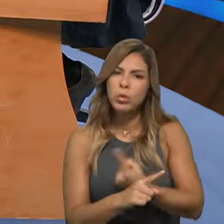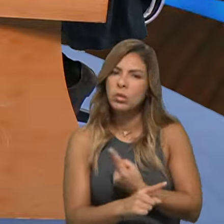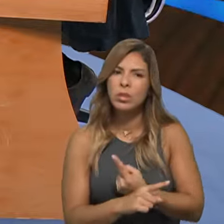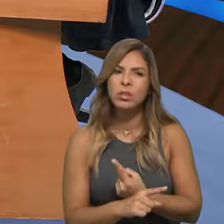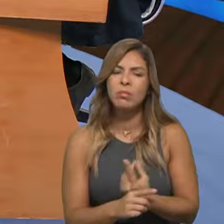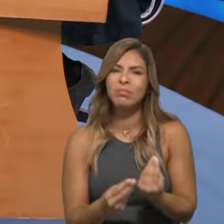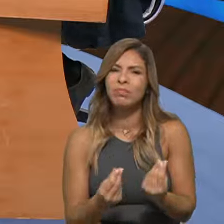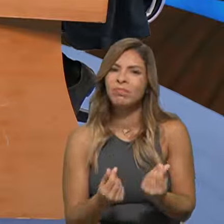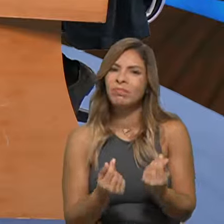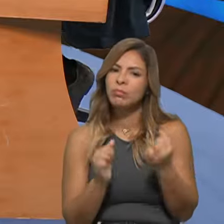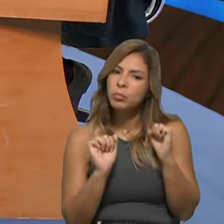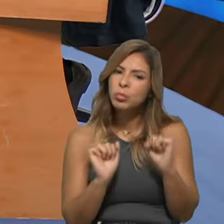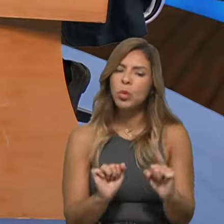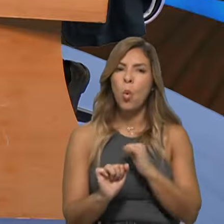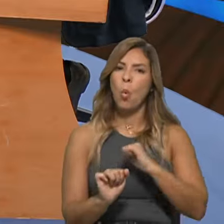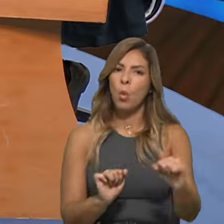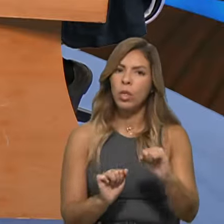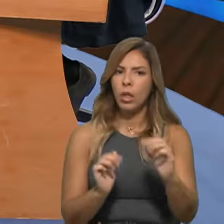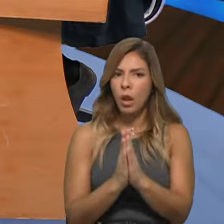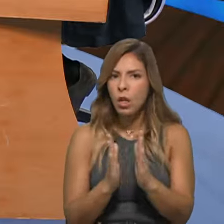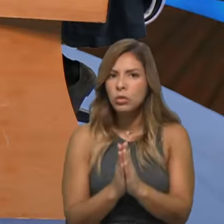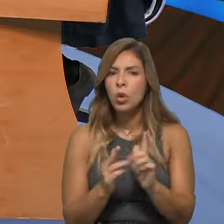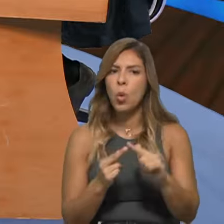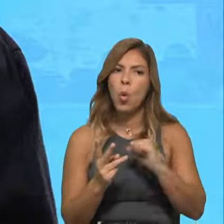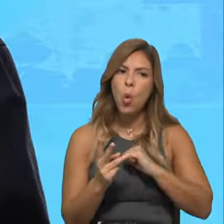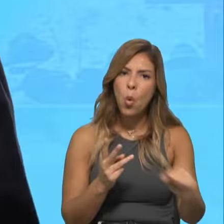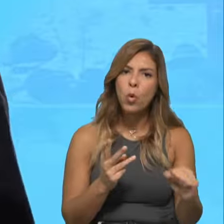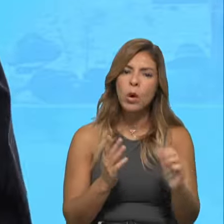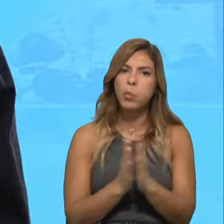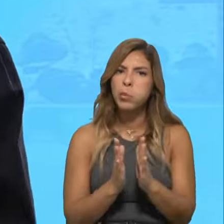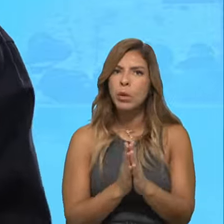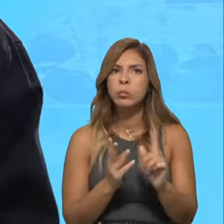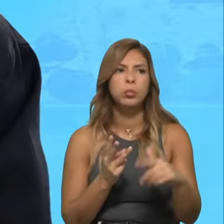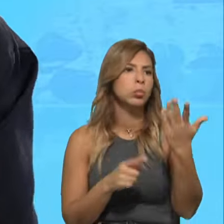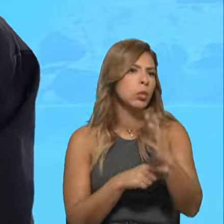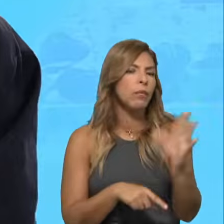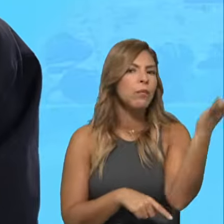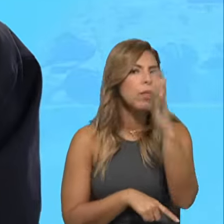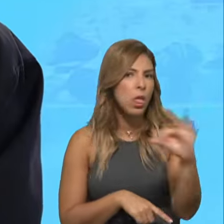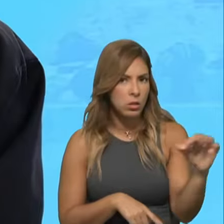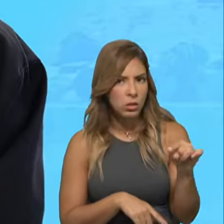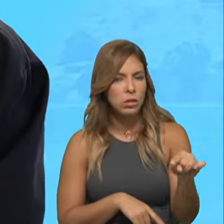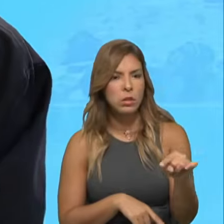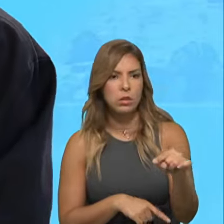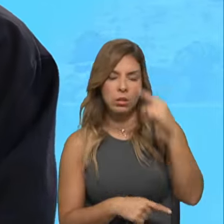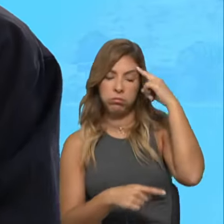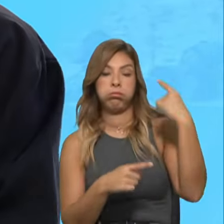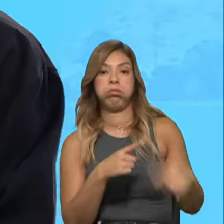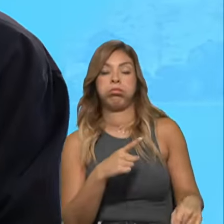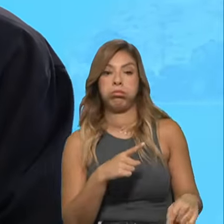espaços cristãos, contra igrejas, contra paróquias. França, por exemplo, é um caso impressionante,